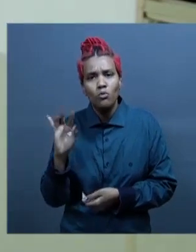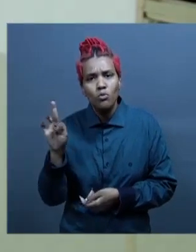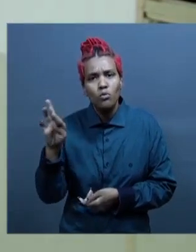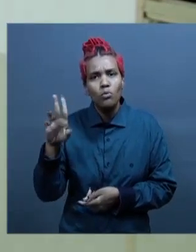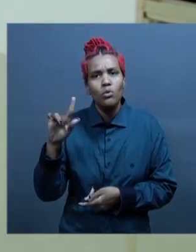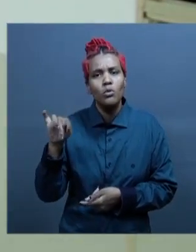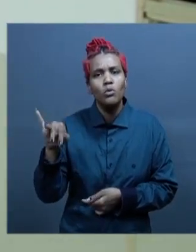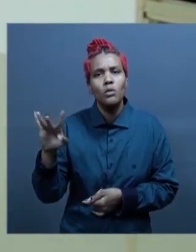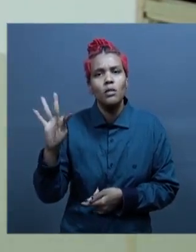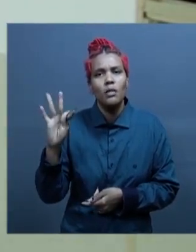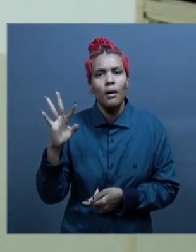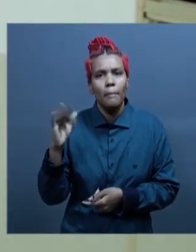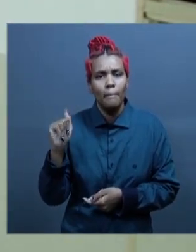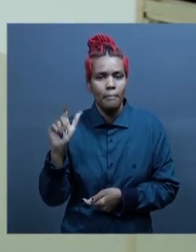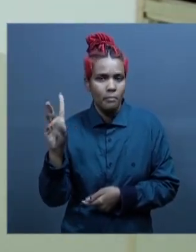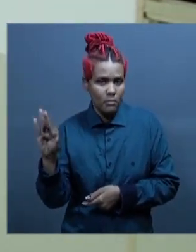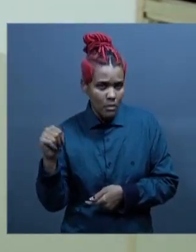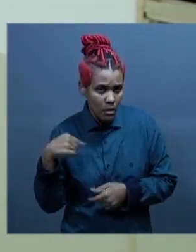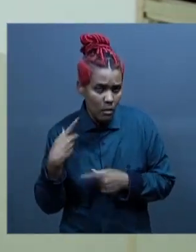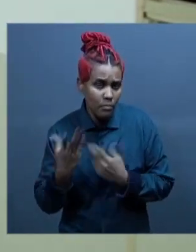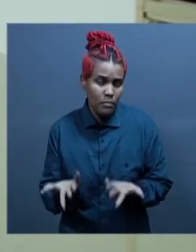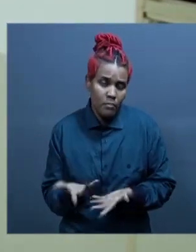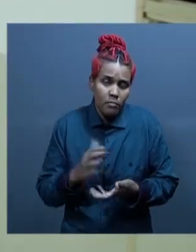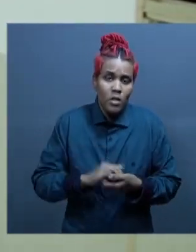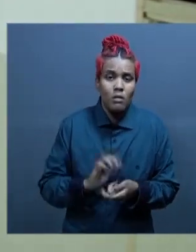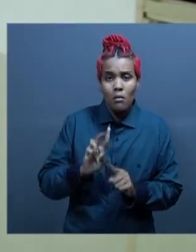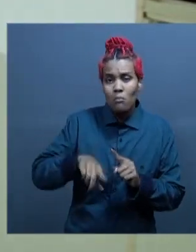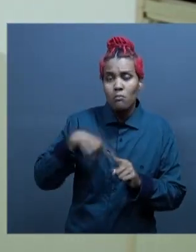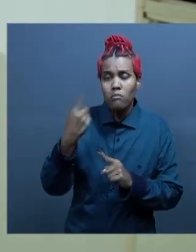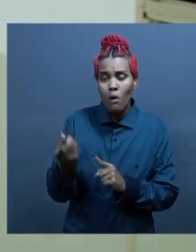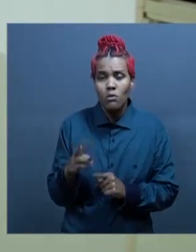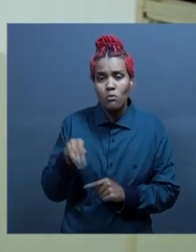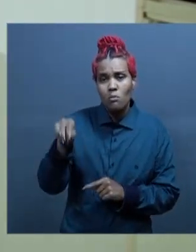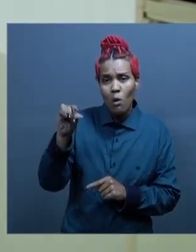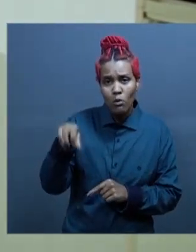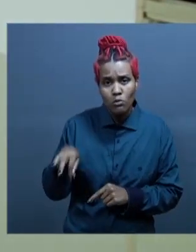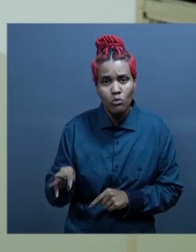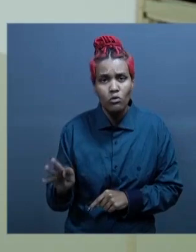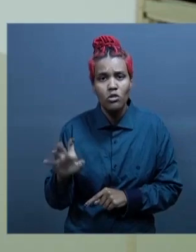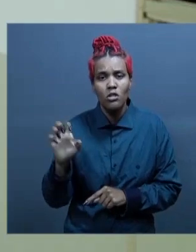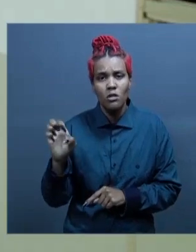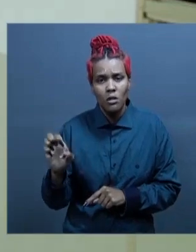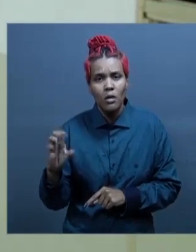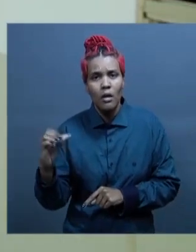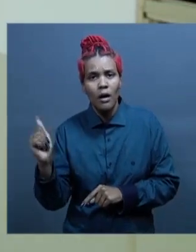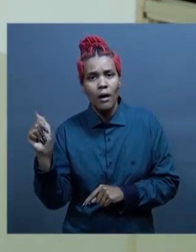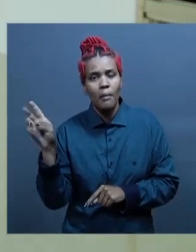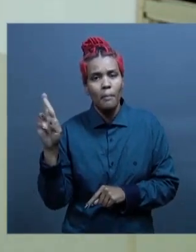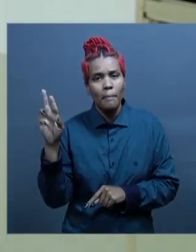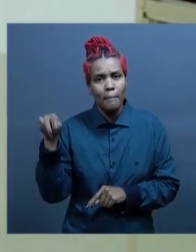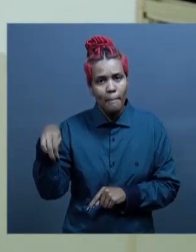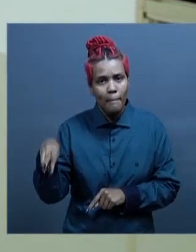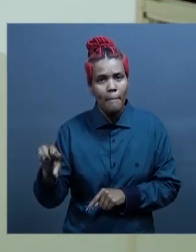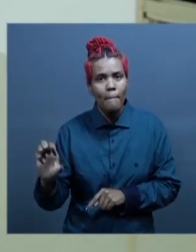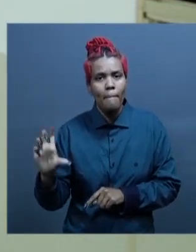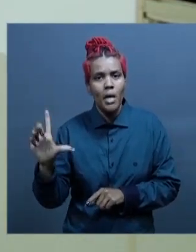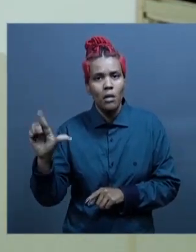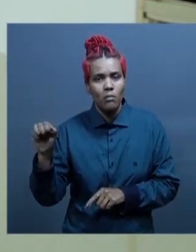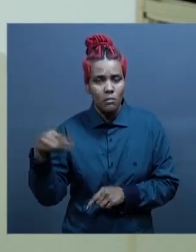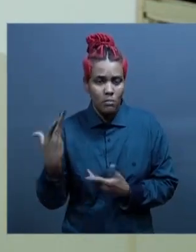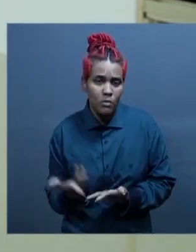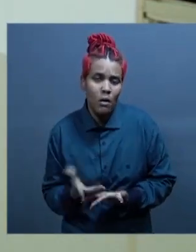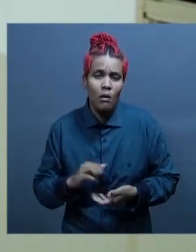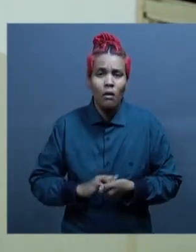fecharmos ac uberlândia porque uberlândia porque toda equipe técnica e não é só para o irã é que trabalha então temos a pasteleira de